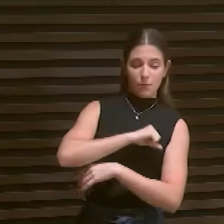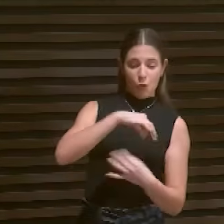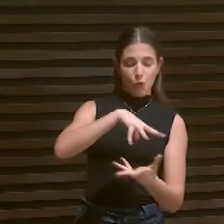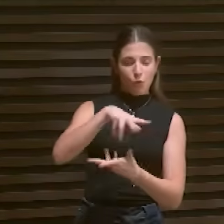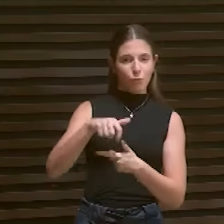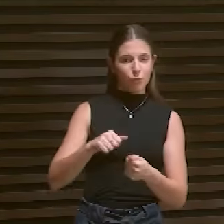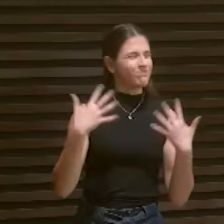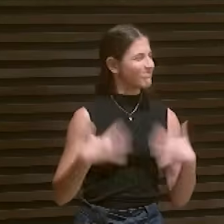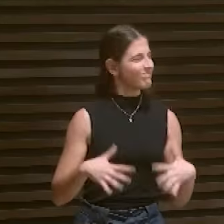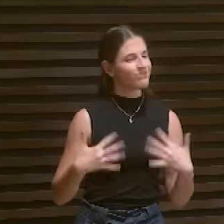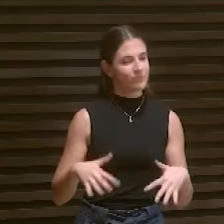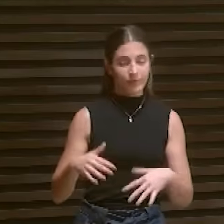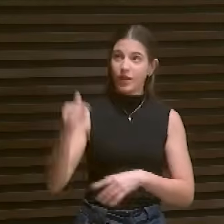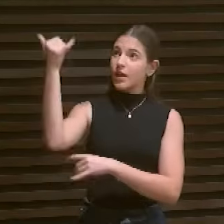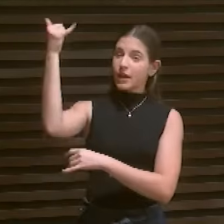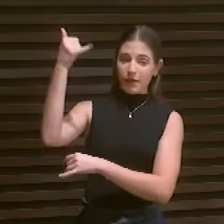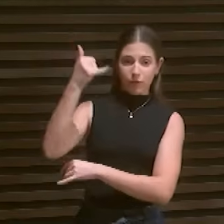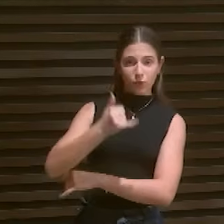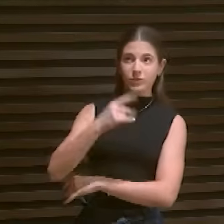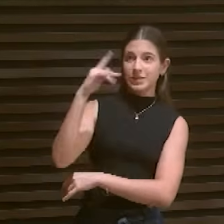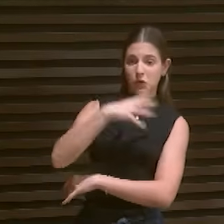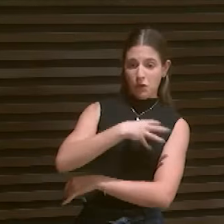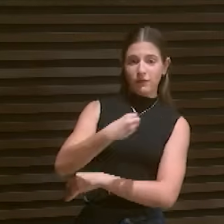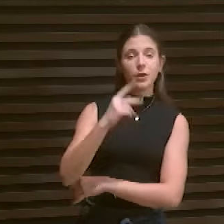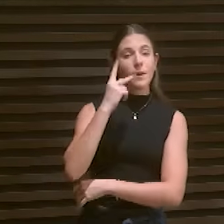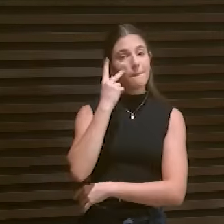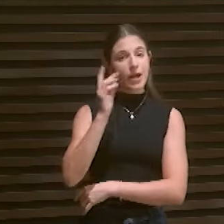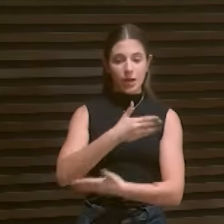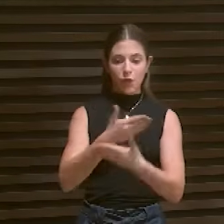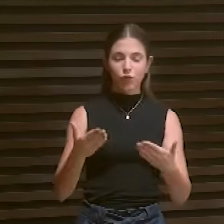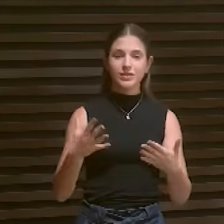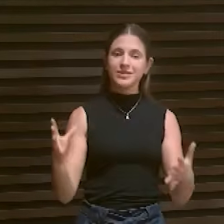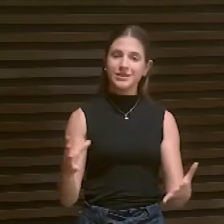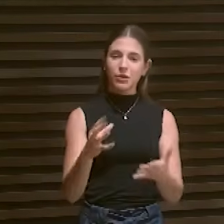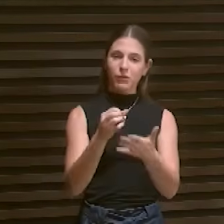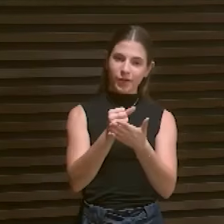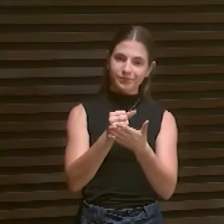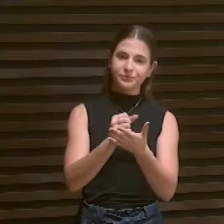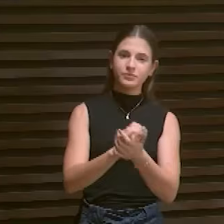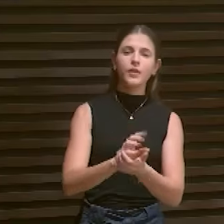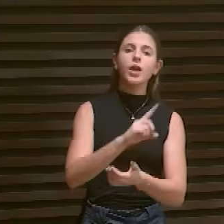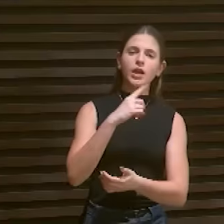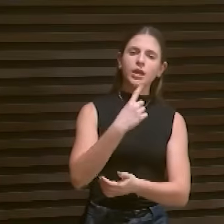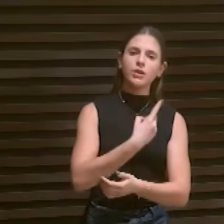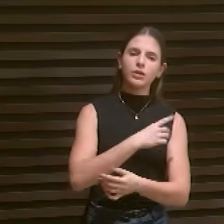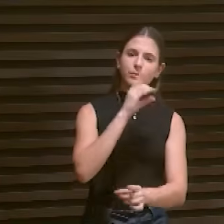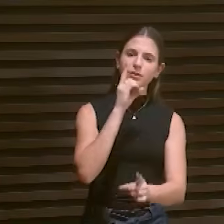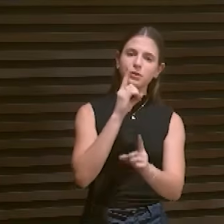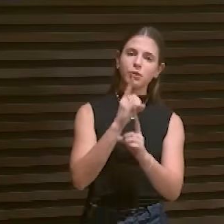que enviou o seu Filho para nos salvar. E nós vamos encontrar